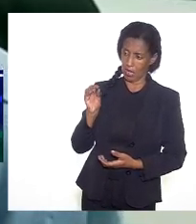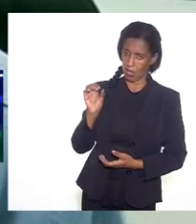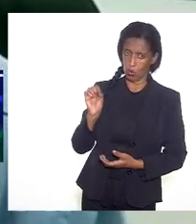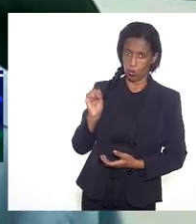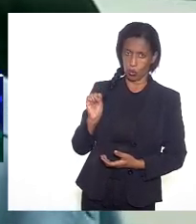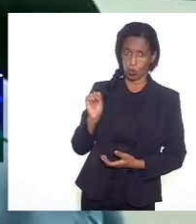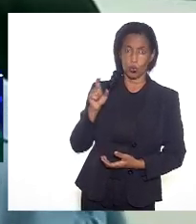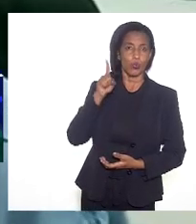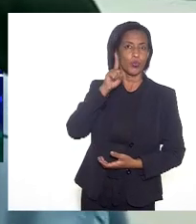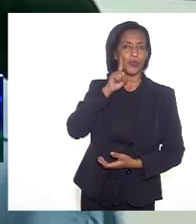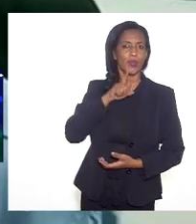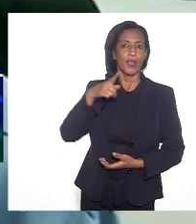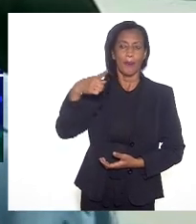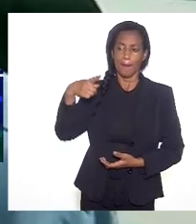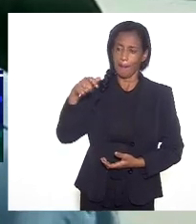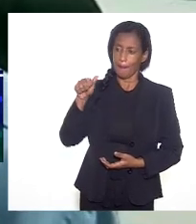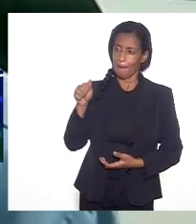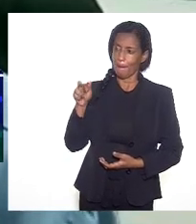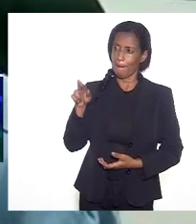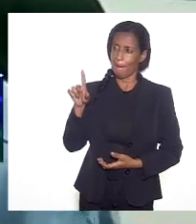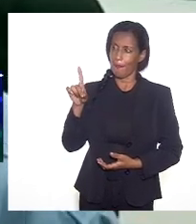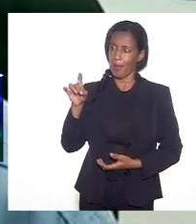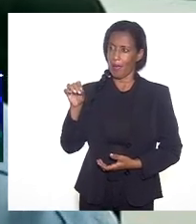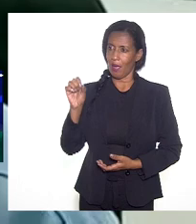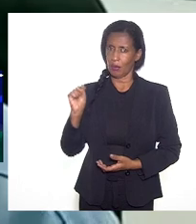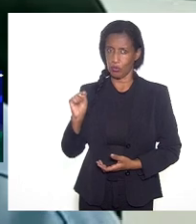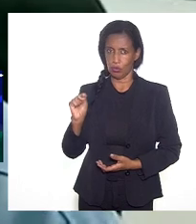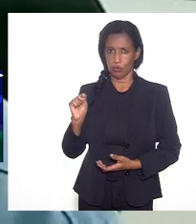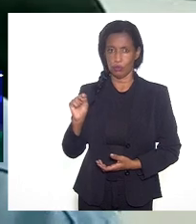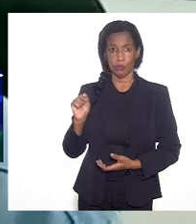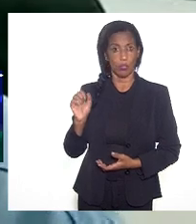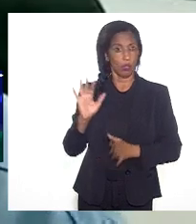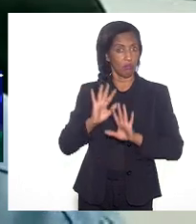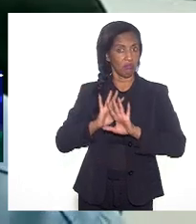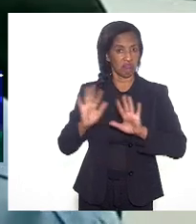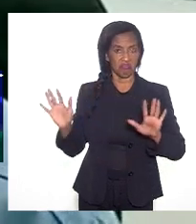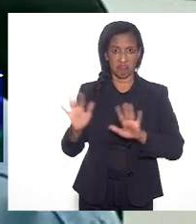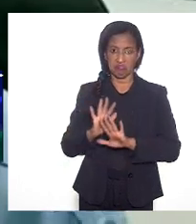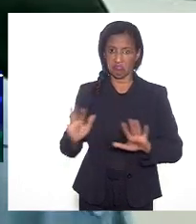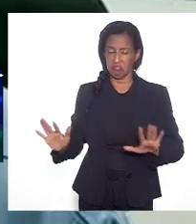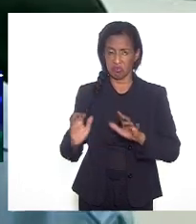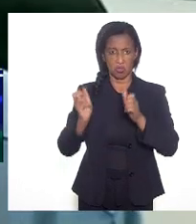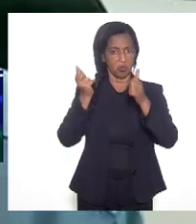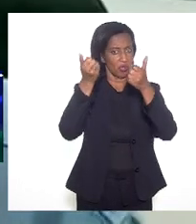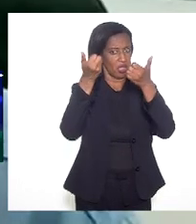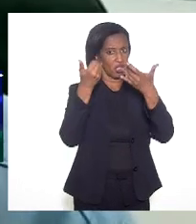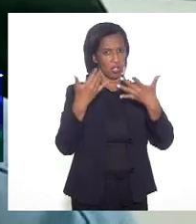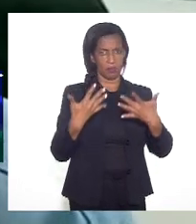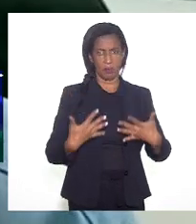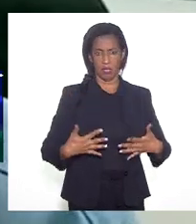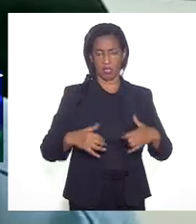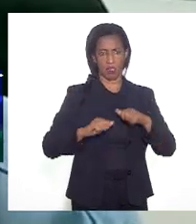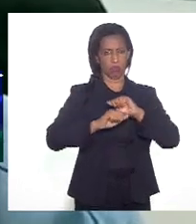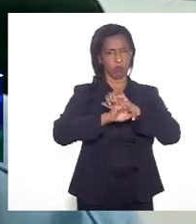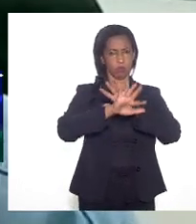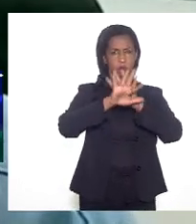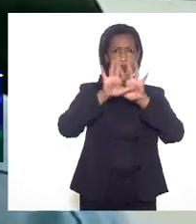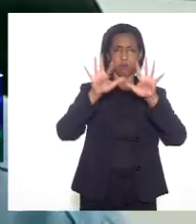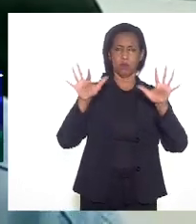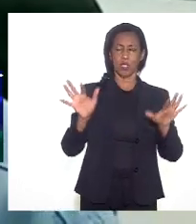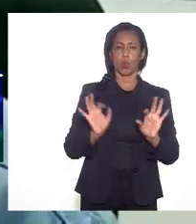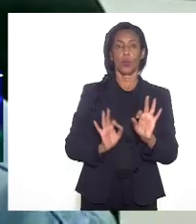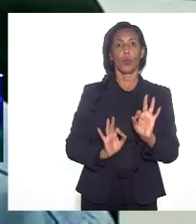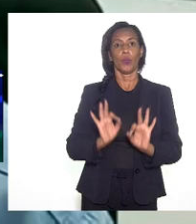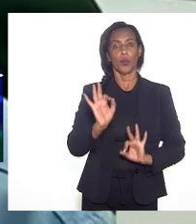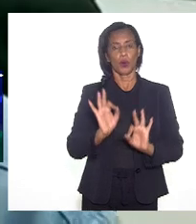isso já justifica com muita clareza o